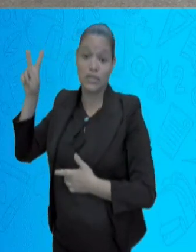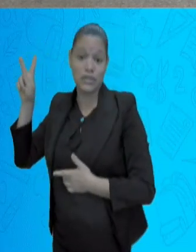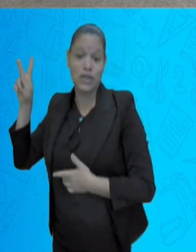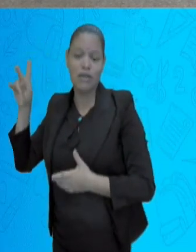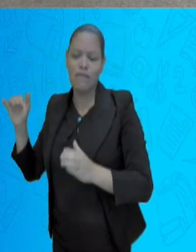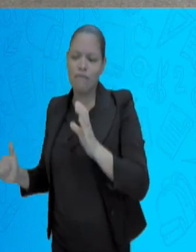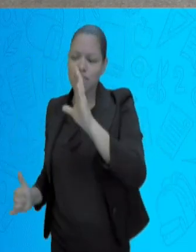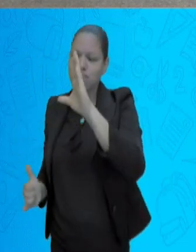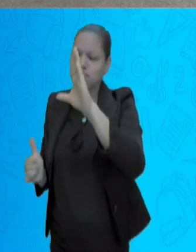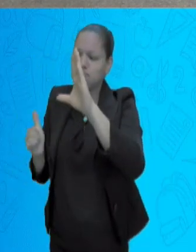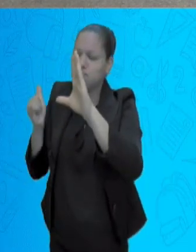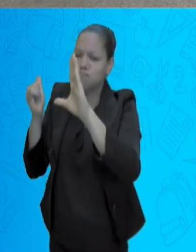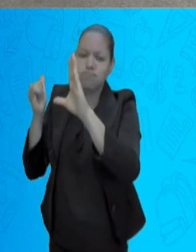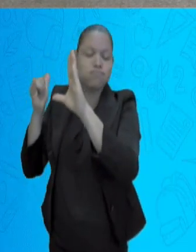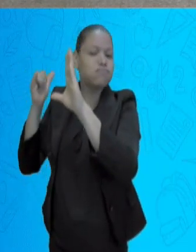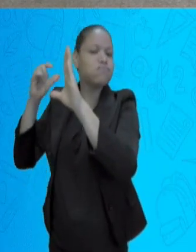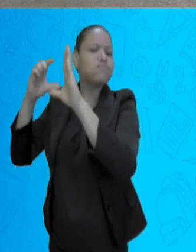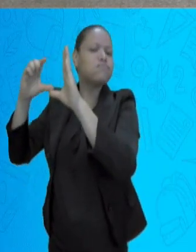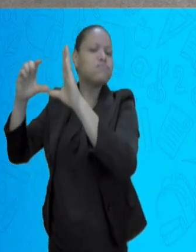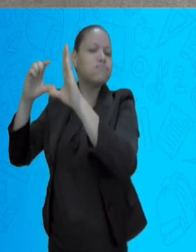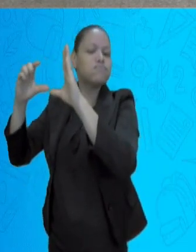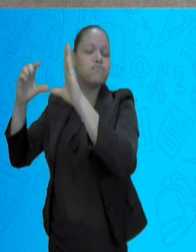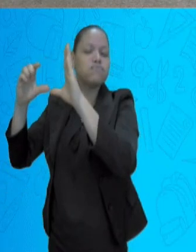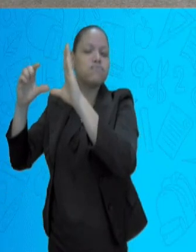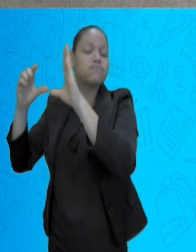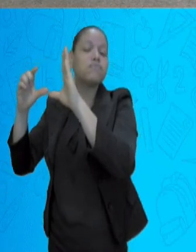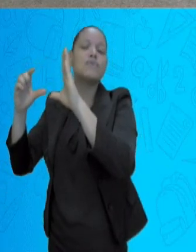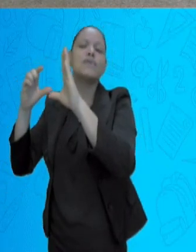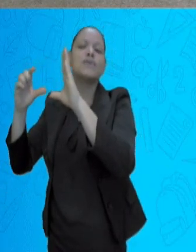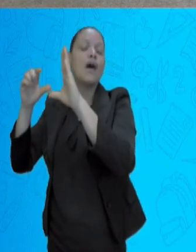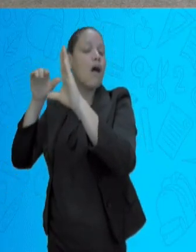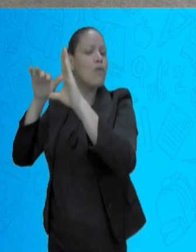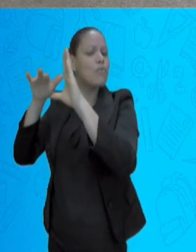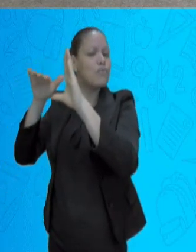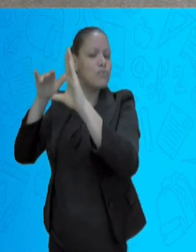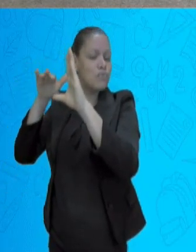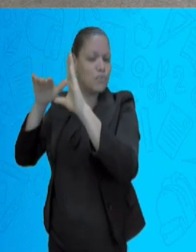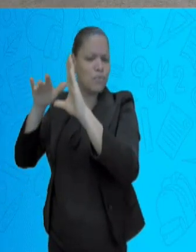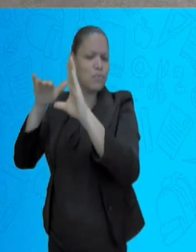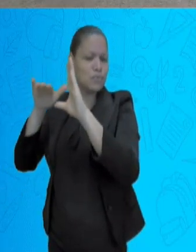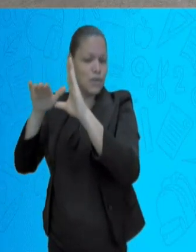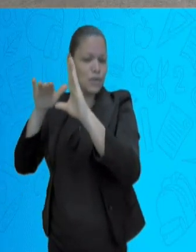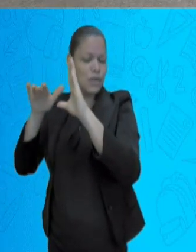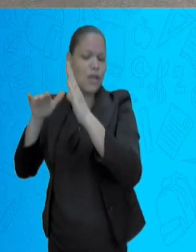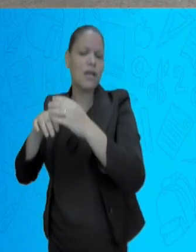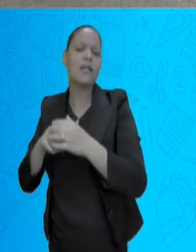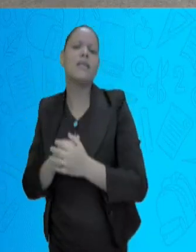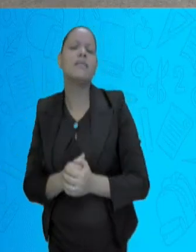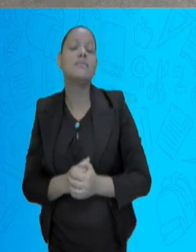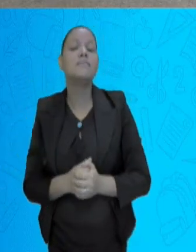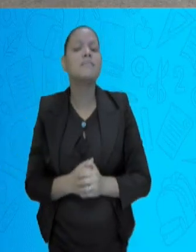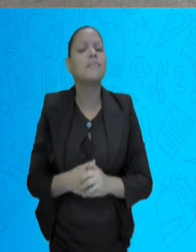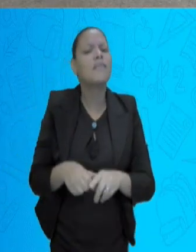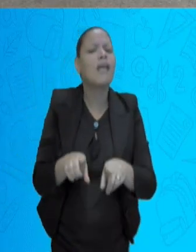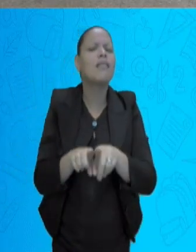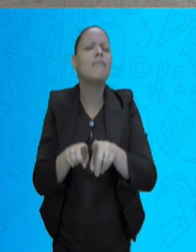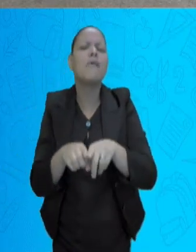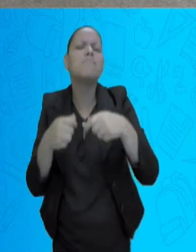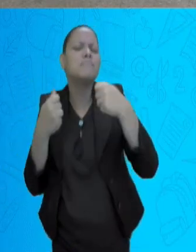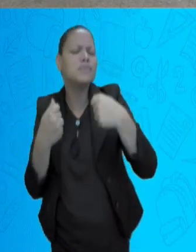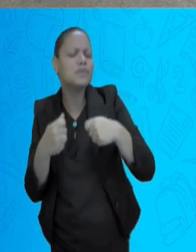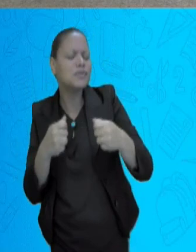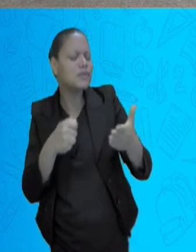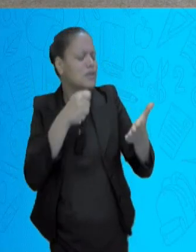basta apontar a câmera do seu celular na imagem que aparece no canto da tela.